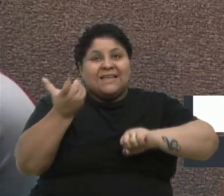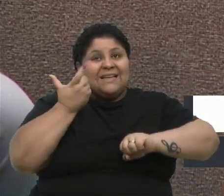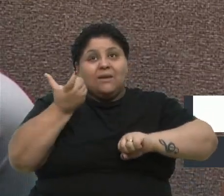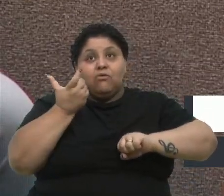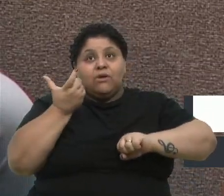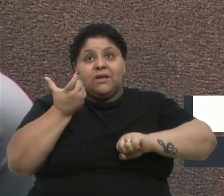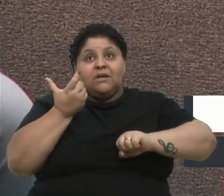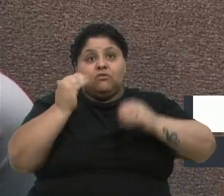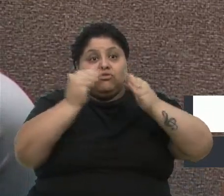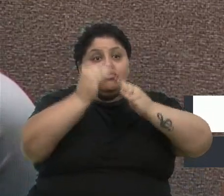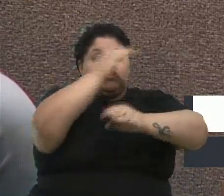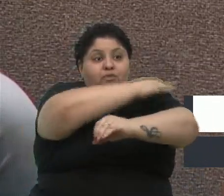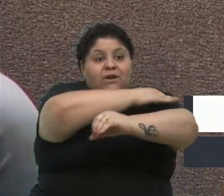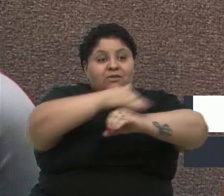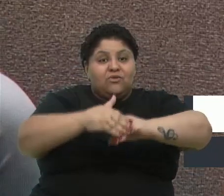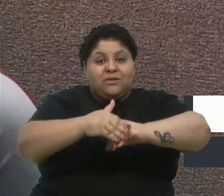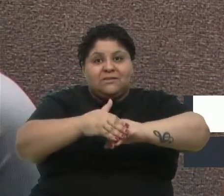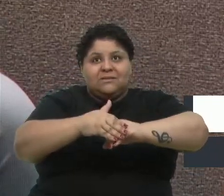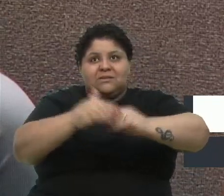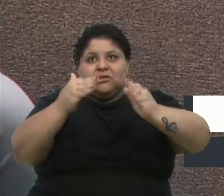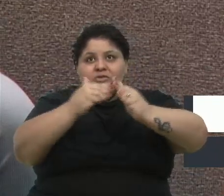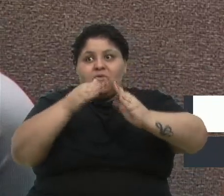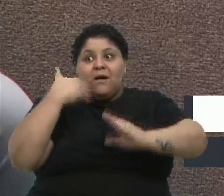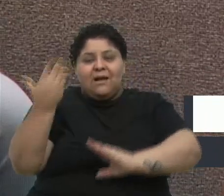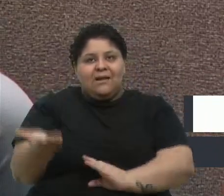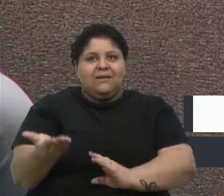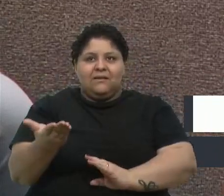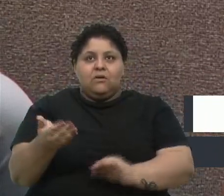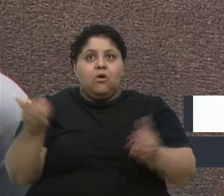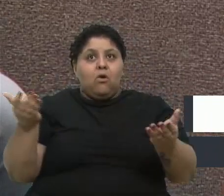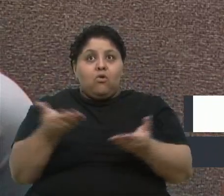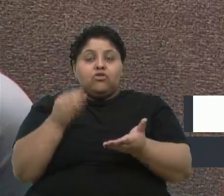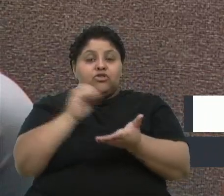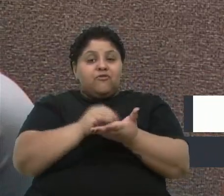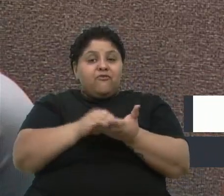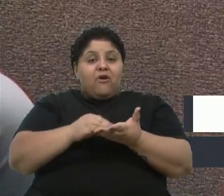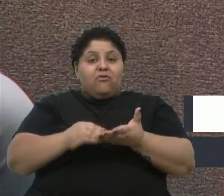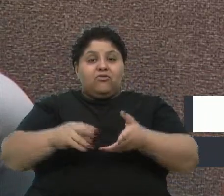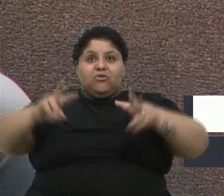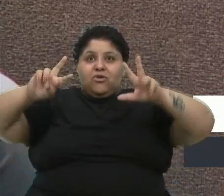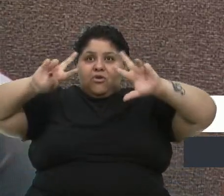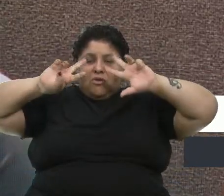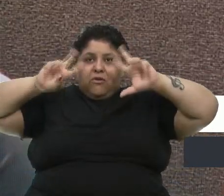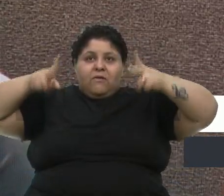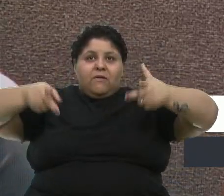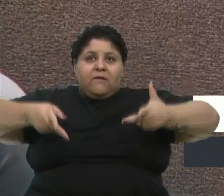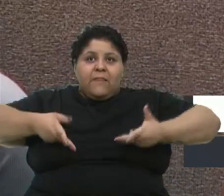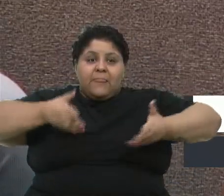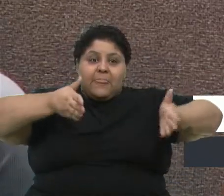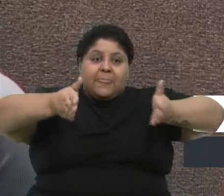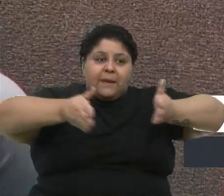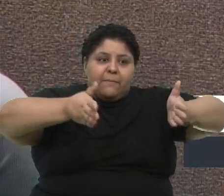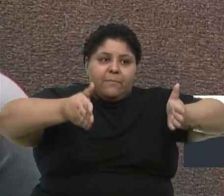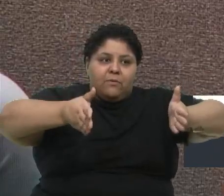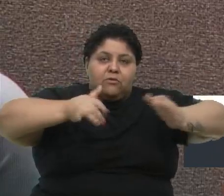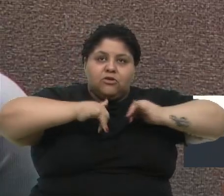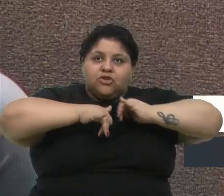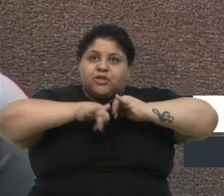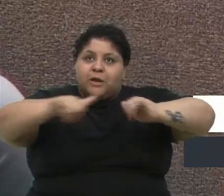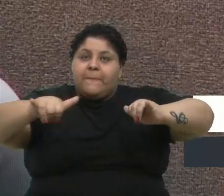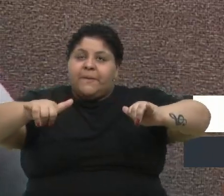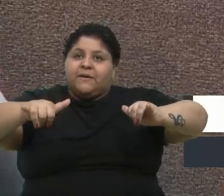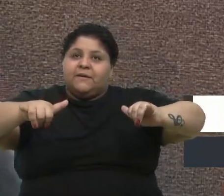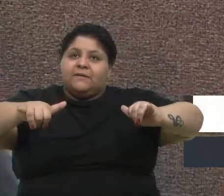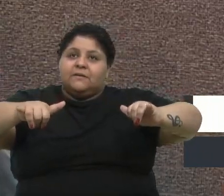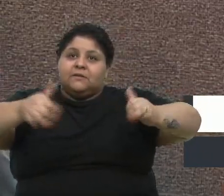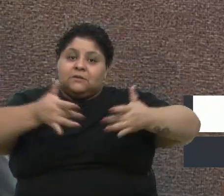situação, uma situação caótica, desumana, em plena época de campanha da fraternidade que a gente fala de fome. Que a gente fala,